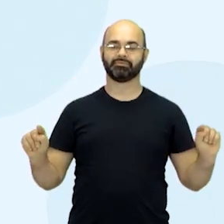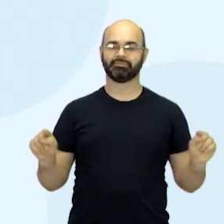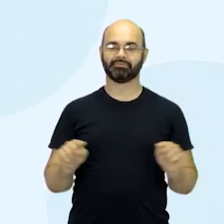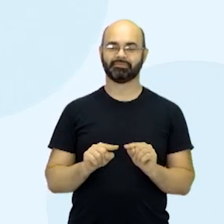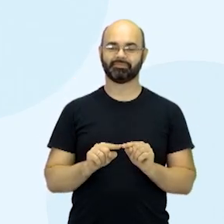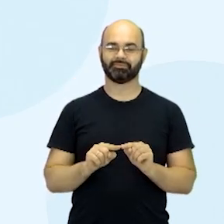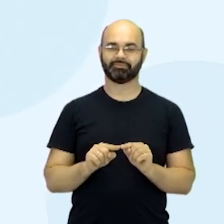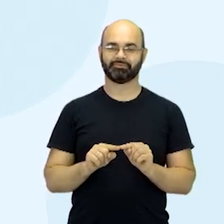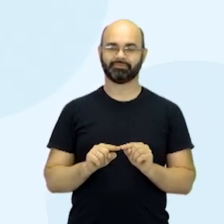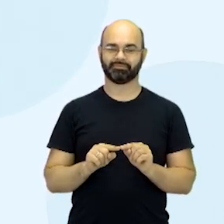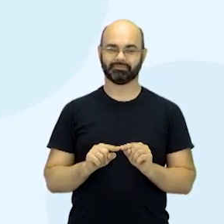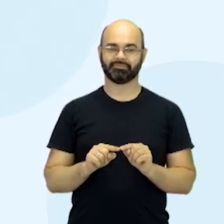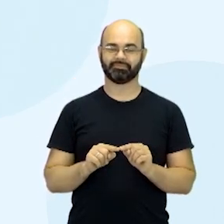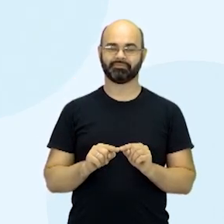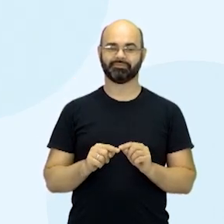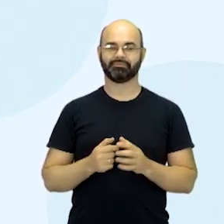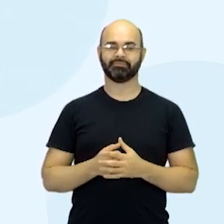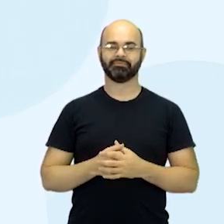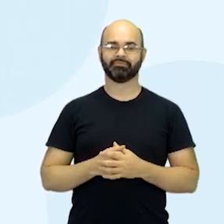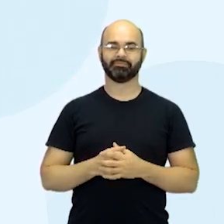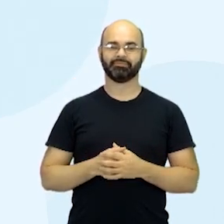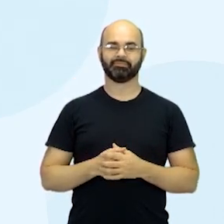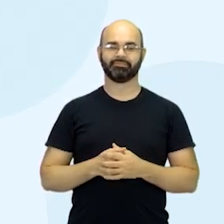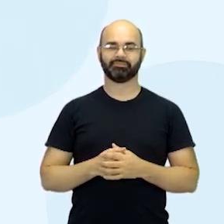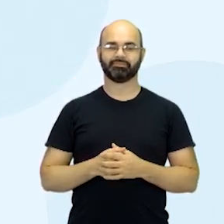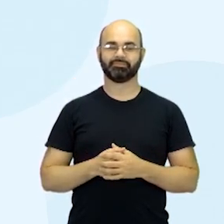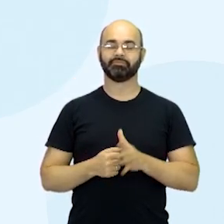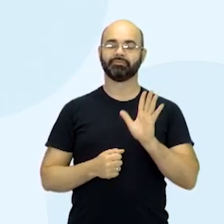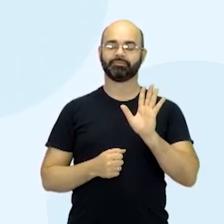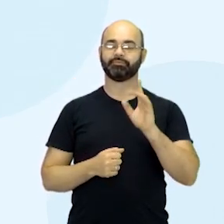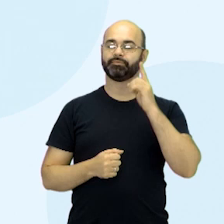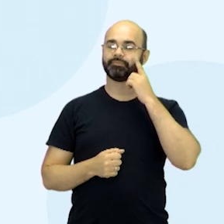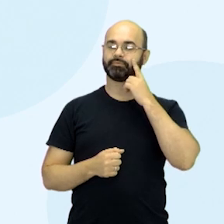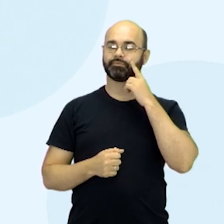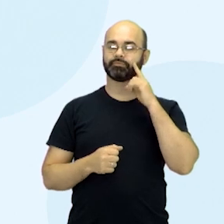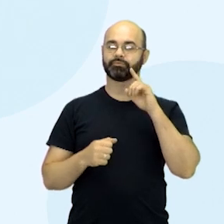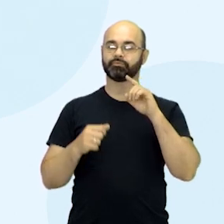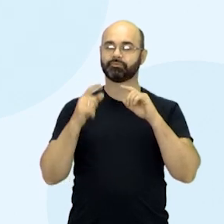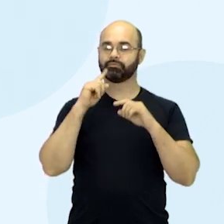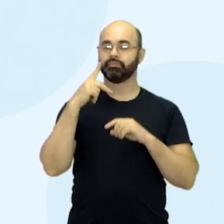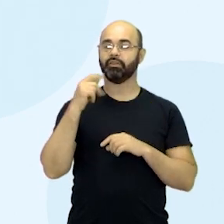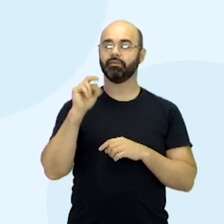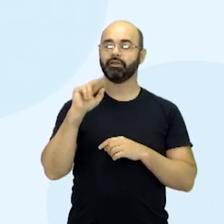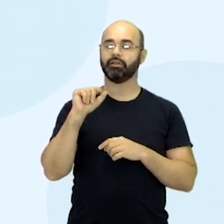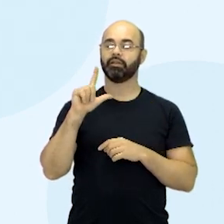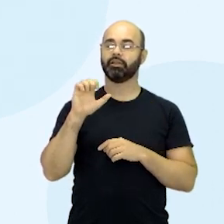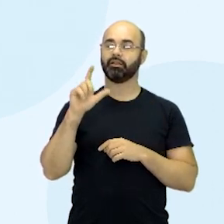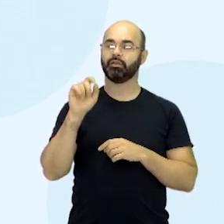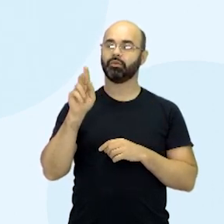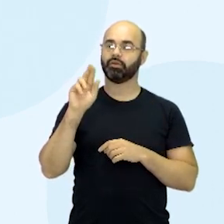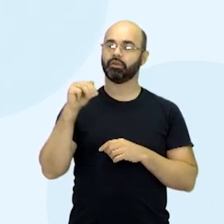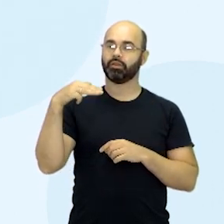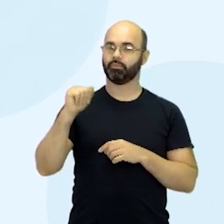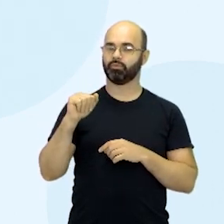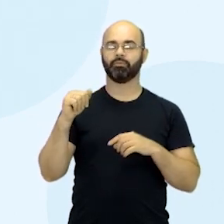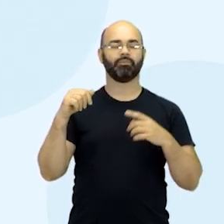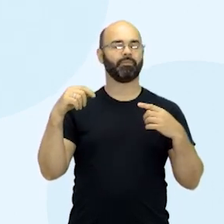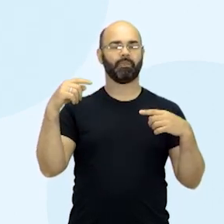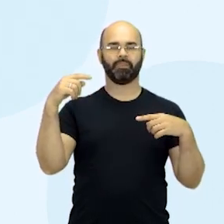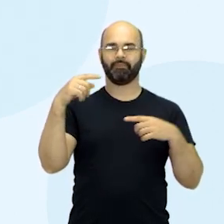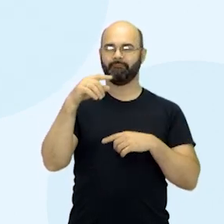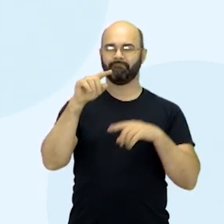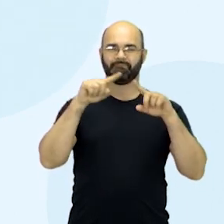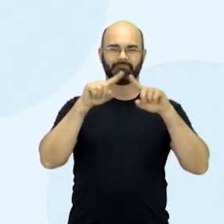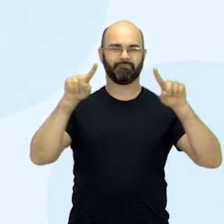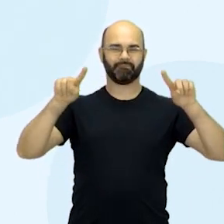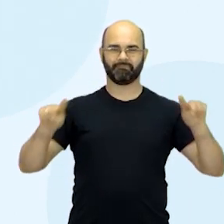para vocês, ó. Tem aqui, gente, ó, um critério, ele tem que ser um paralelogramo, tá? E os trapézios não são